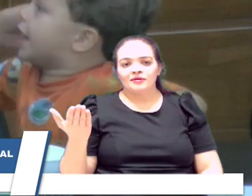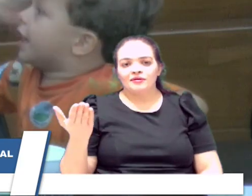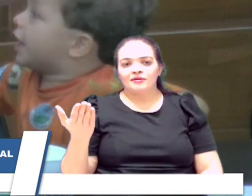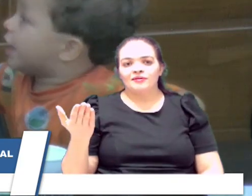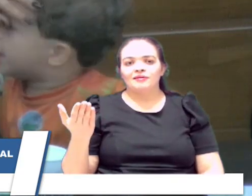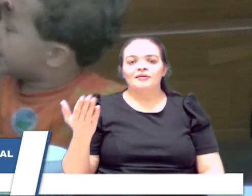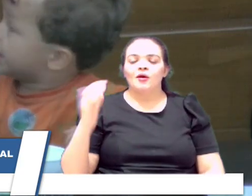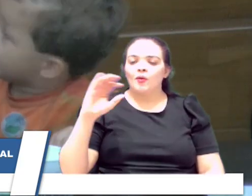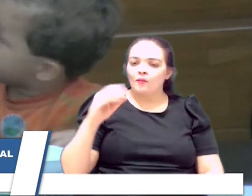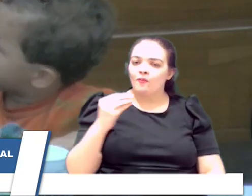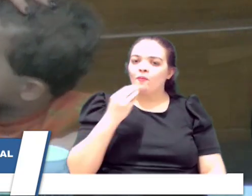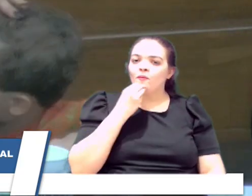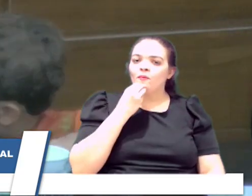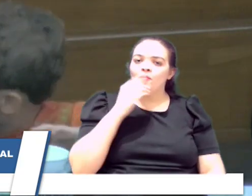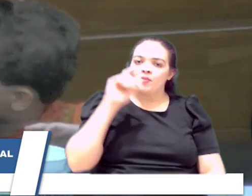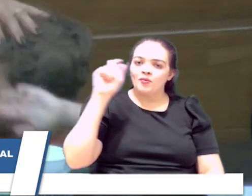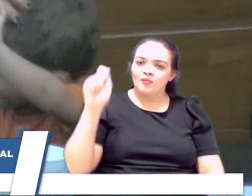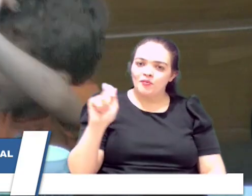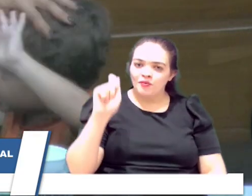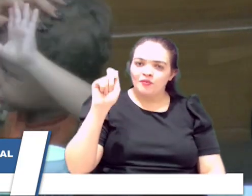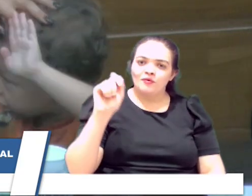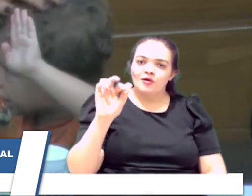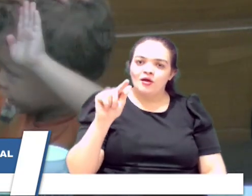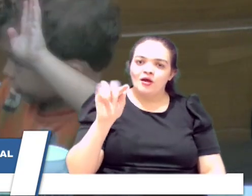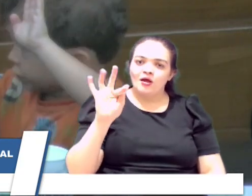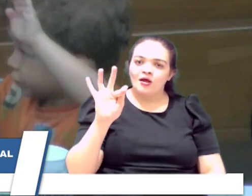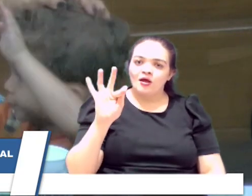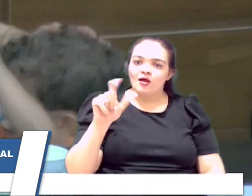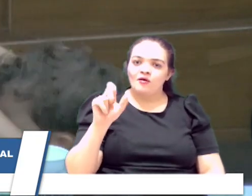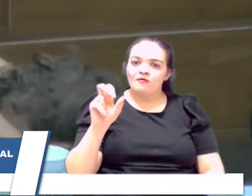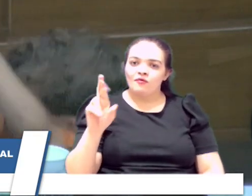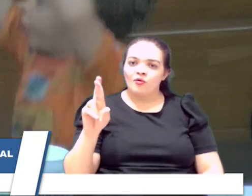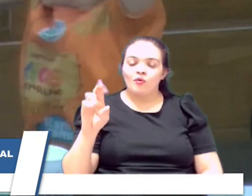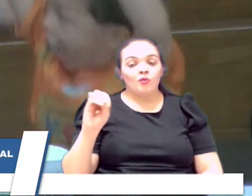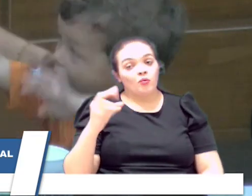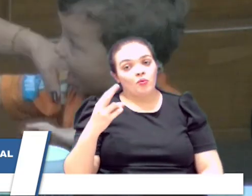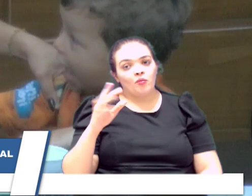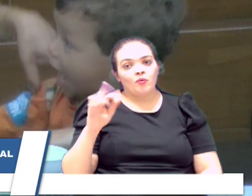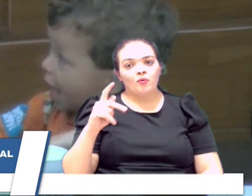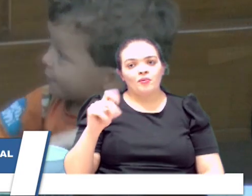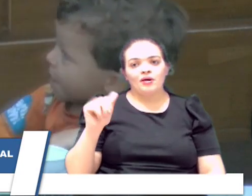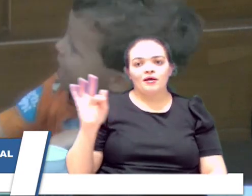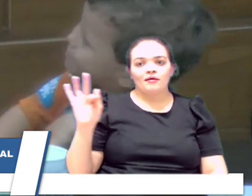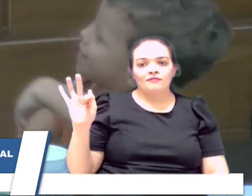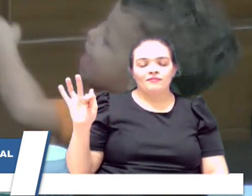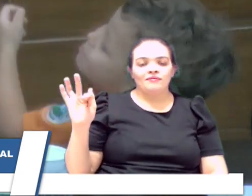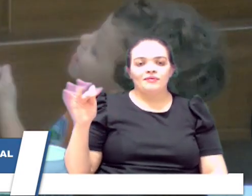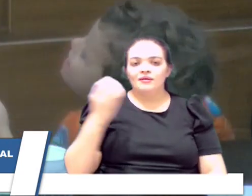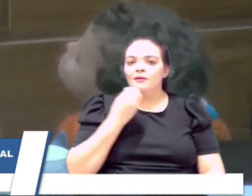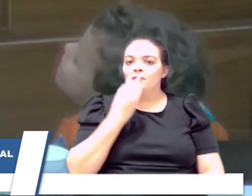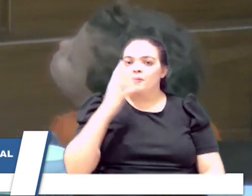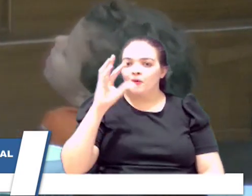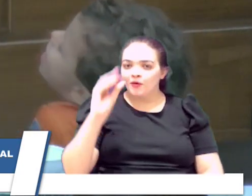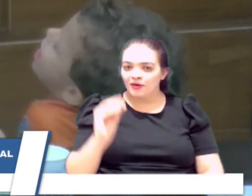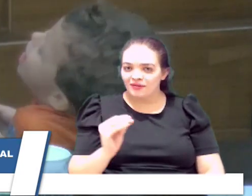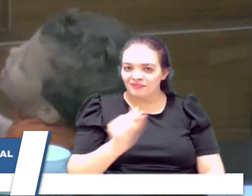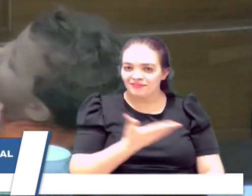gente aqui enquanto associação, Flor da Vida, ou APAF. E boa noite a todos.